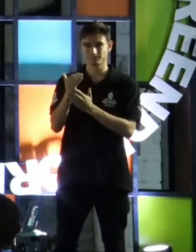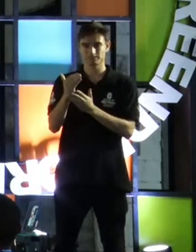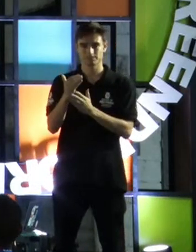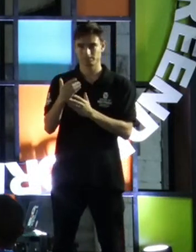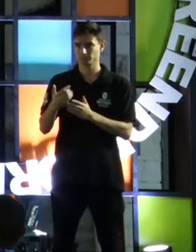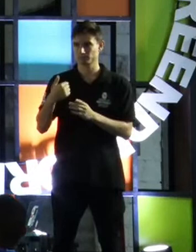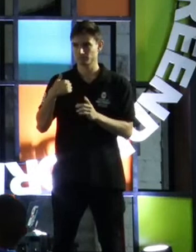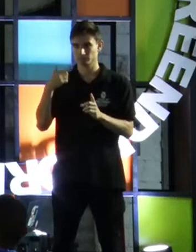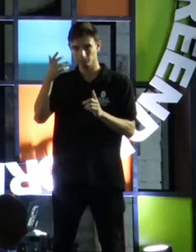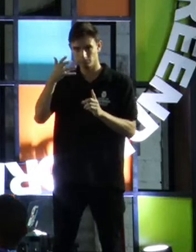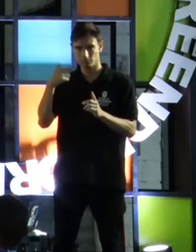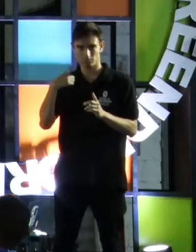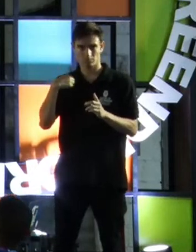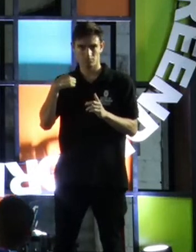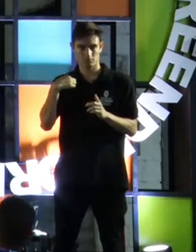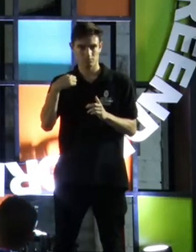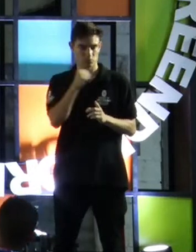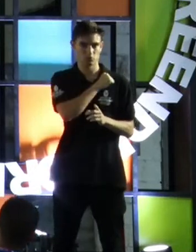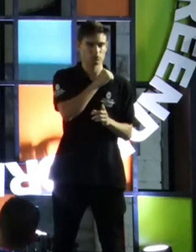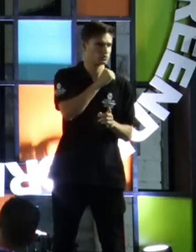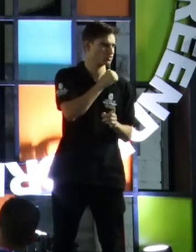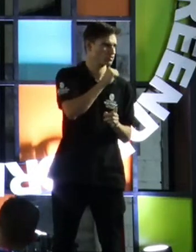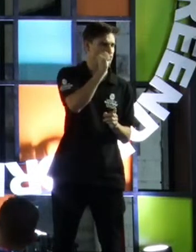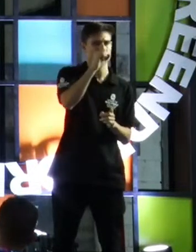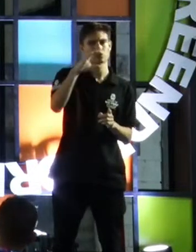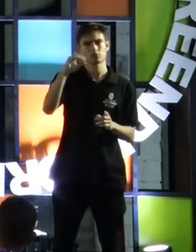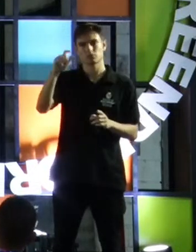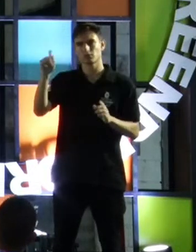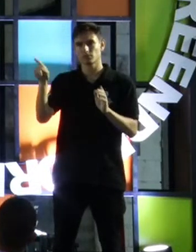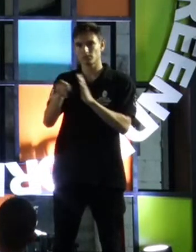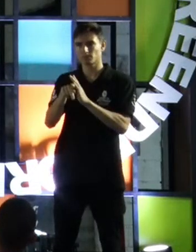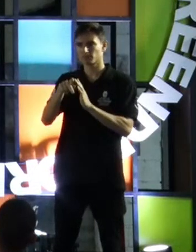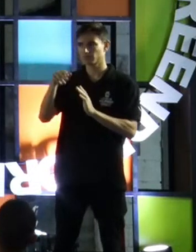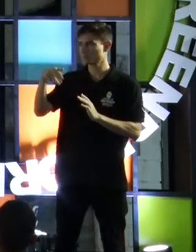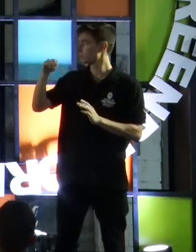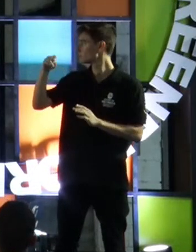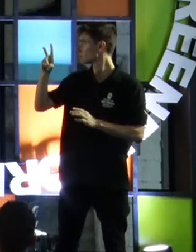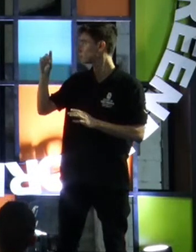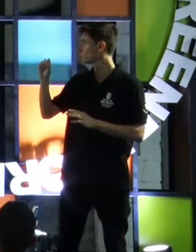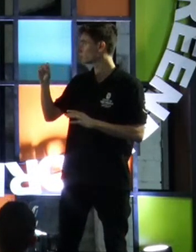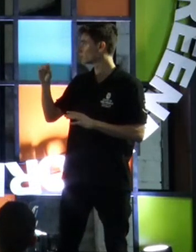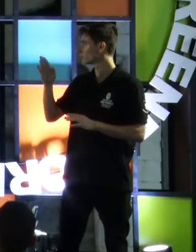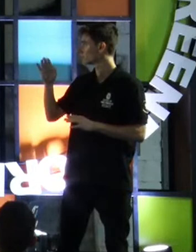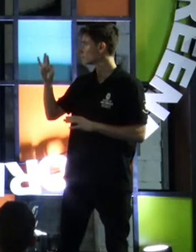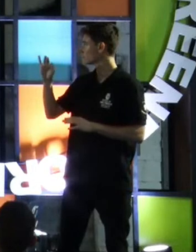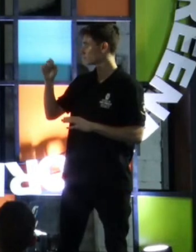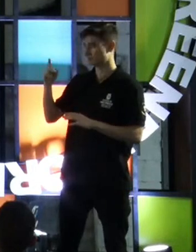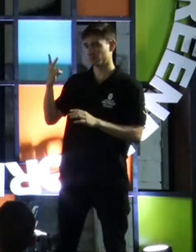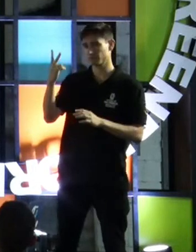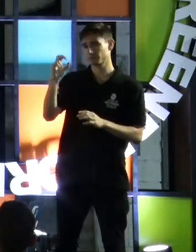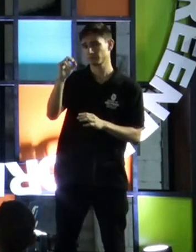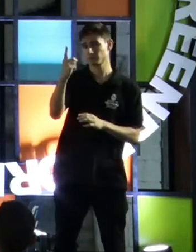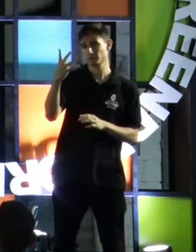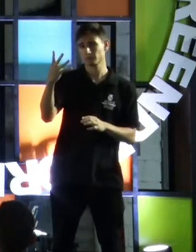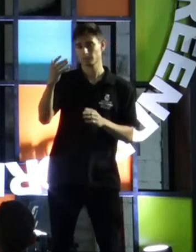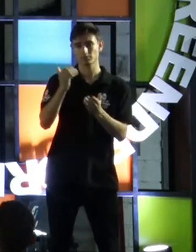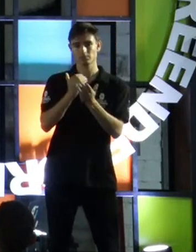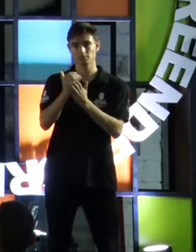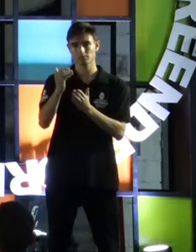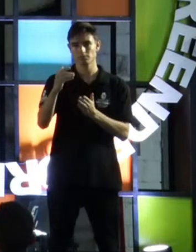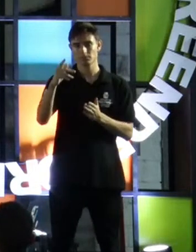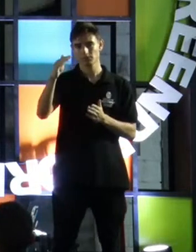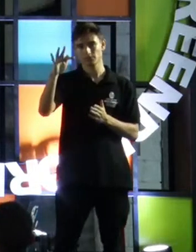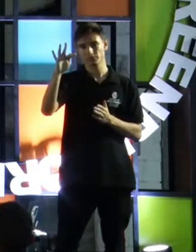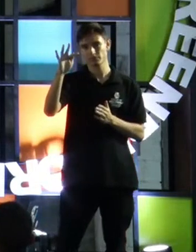apresentando, eu sou ex-sócio e cofundador do Mundo Bita. Em 2014, juntei uma galera para criar o Fab Lab